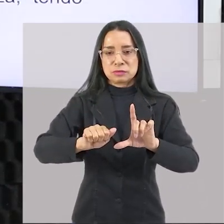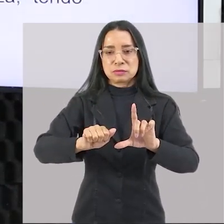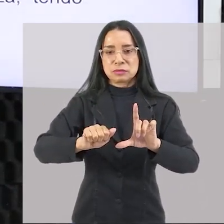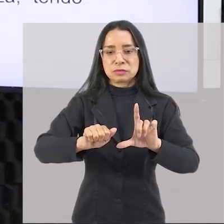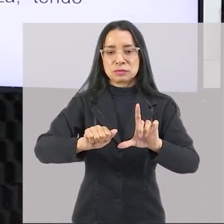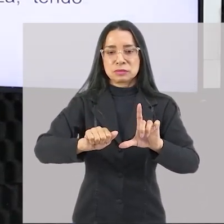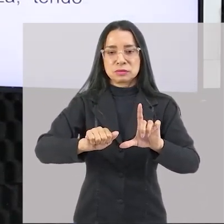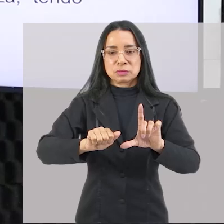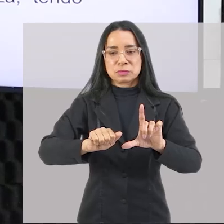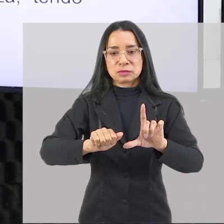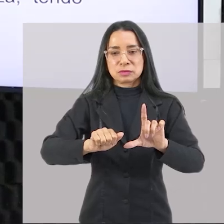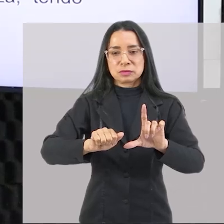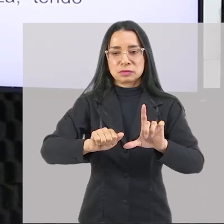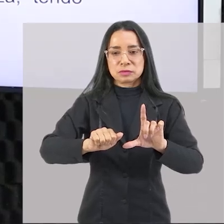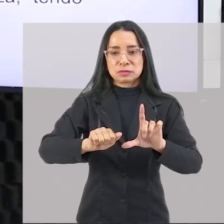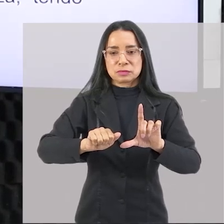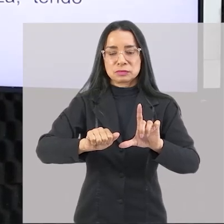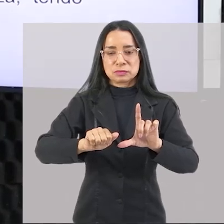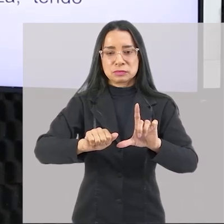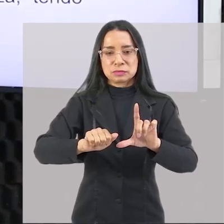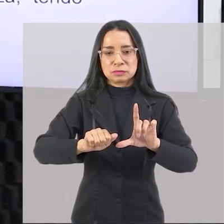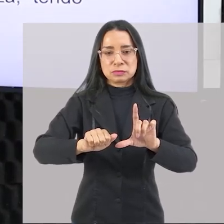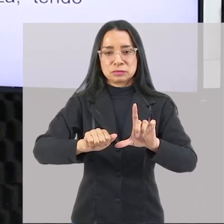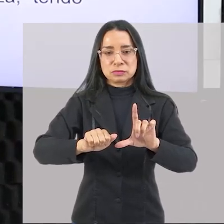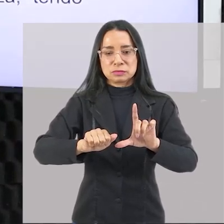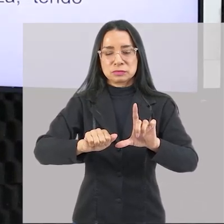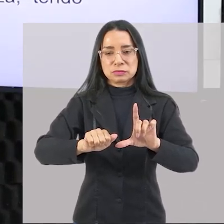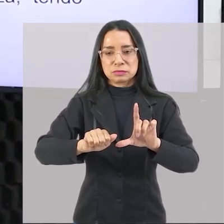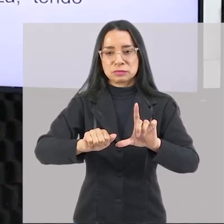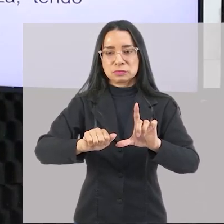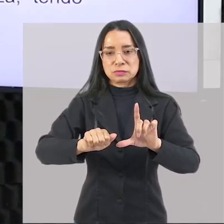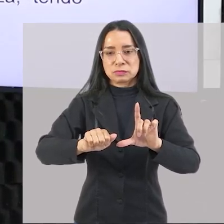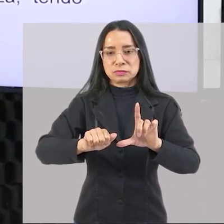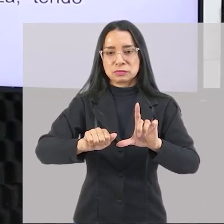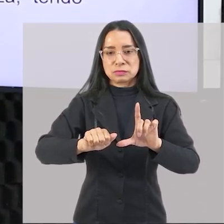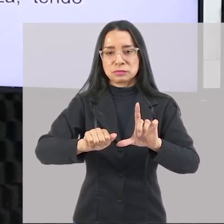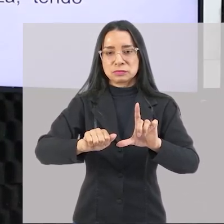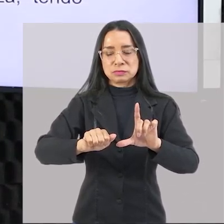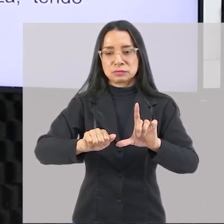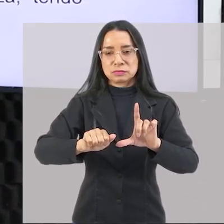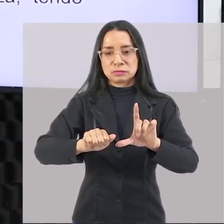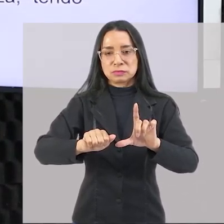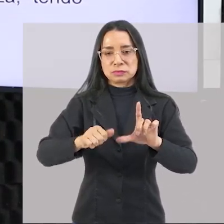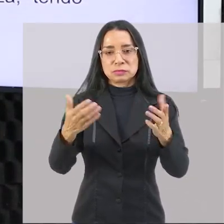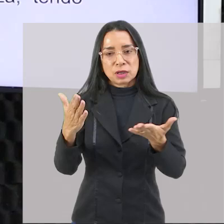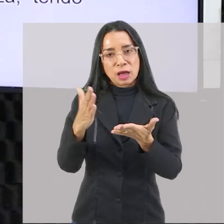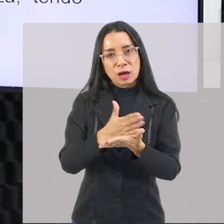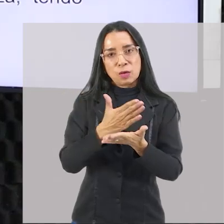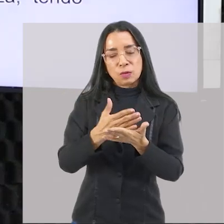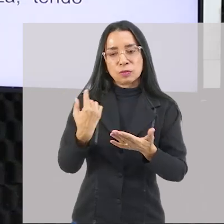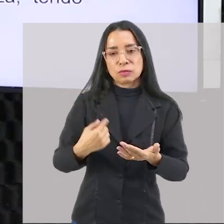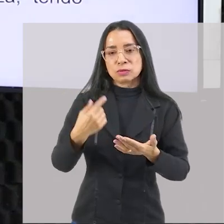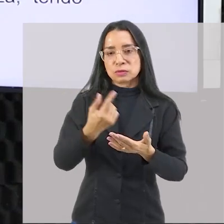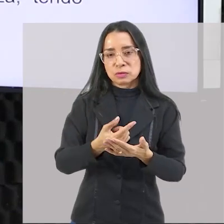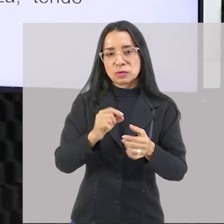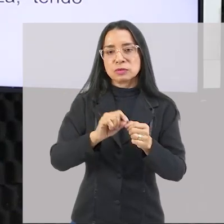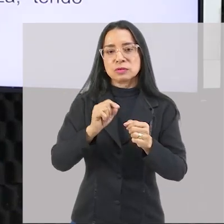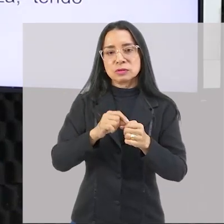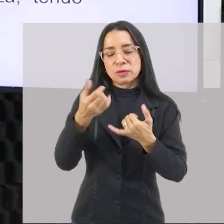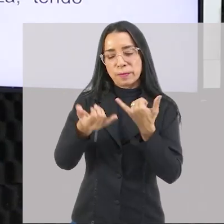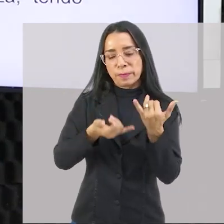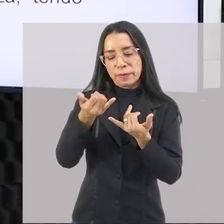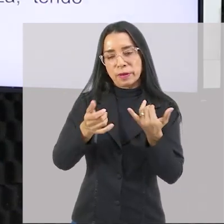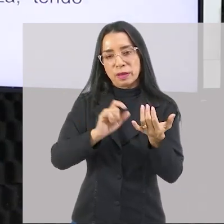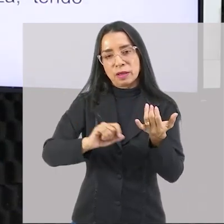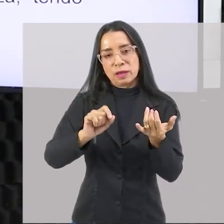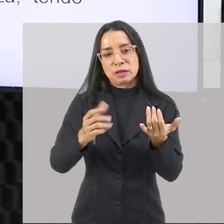com a representação tradicional de brincadeiras infantis, fenômenos da cultura popular, né? Alguns de nós já fez brincadeiras, eu lembro de